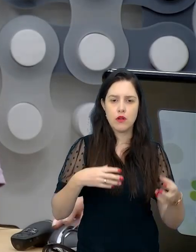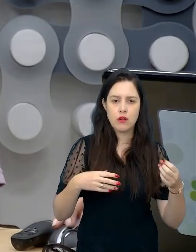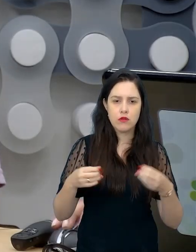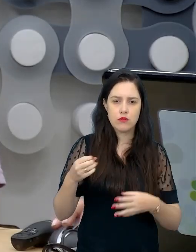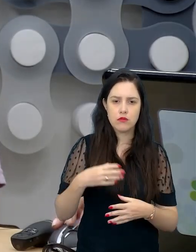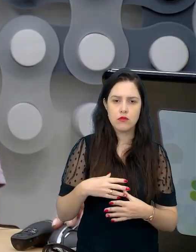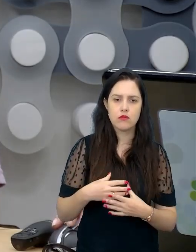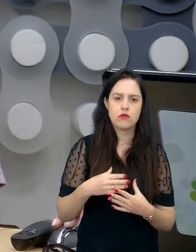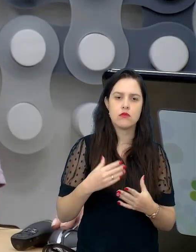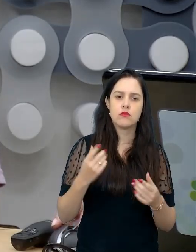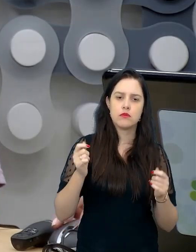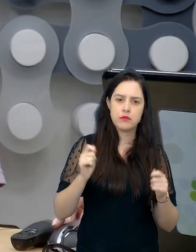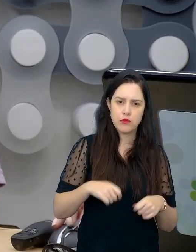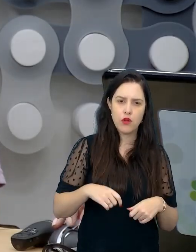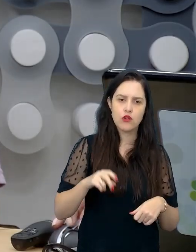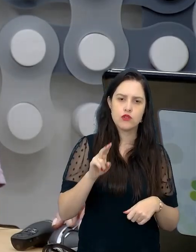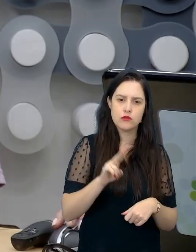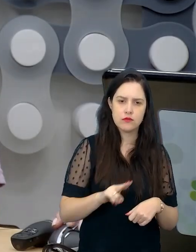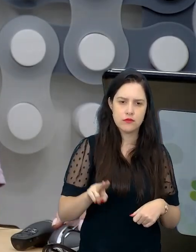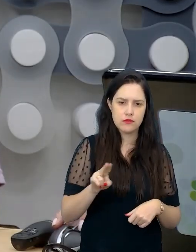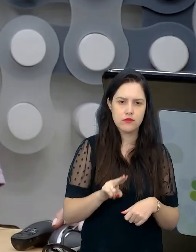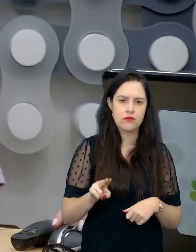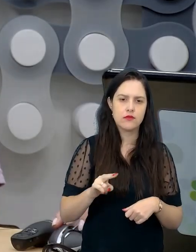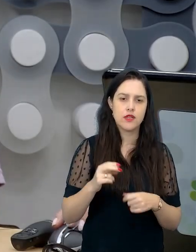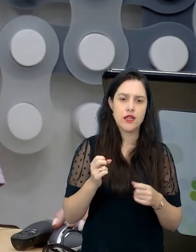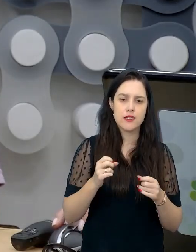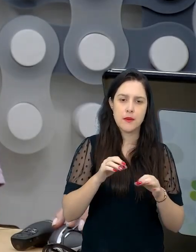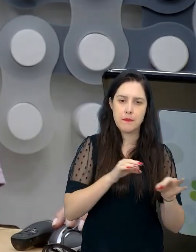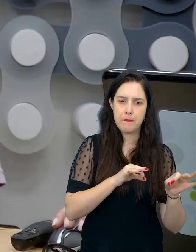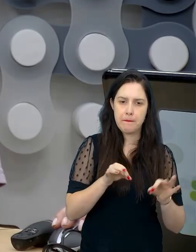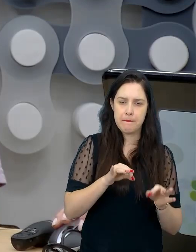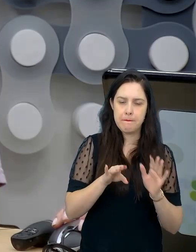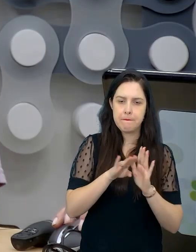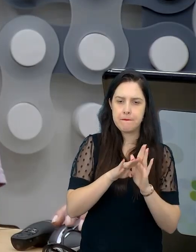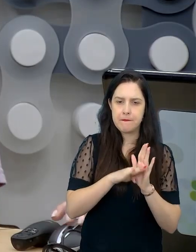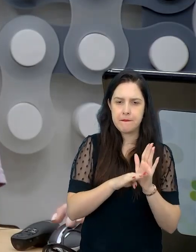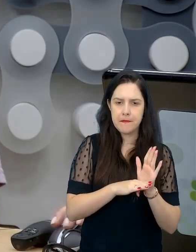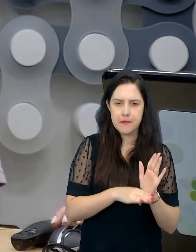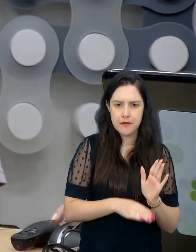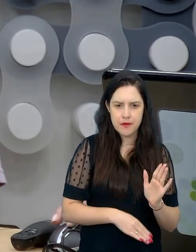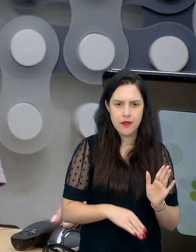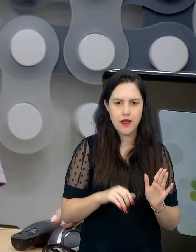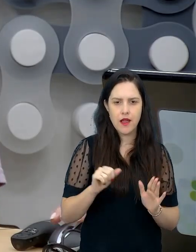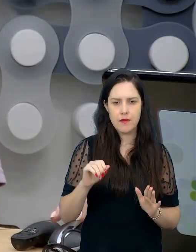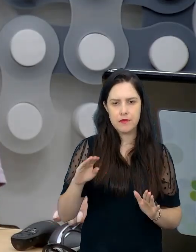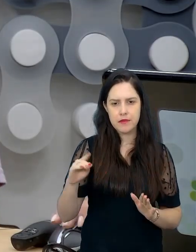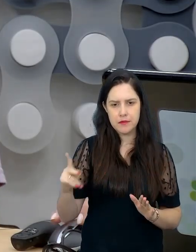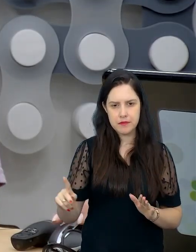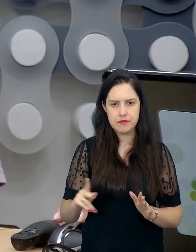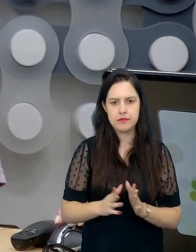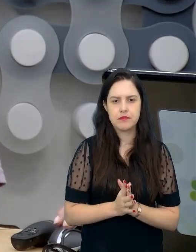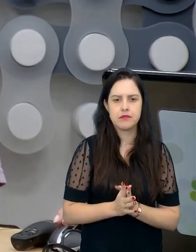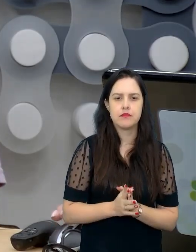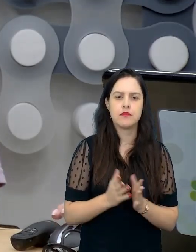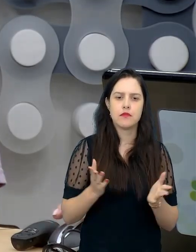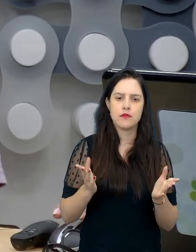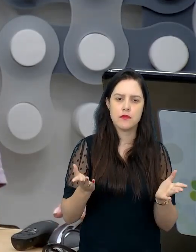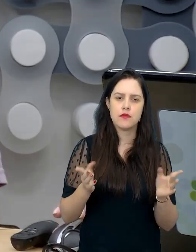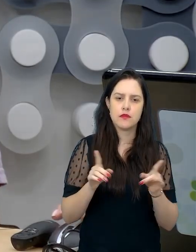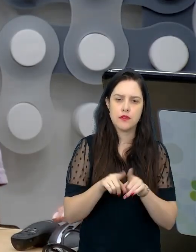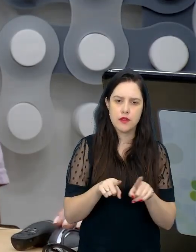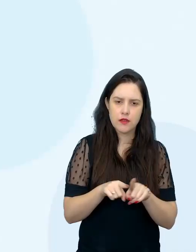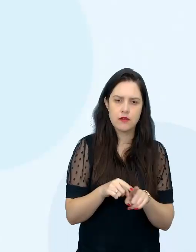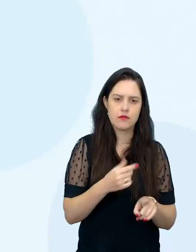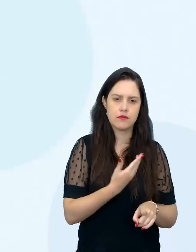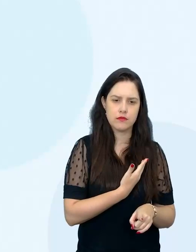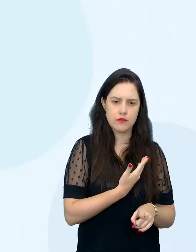veiculado. Então, vocês podem reparar agora em tela a programação do CMSP, e vocês podem apontar, então, portanto, a câmera do celular